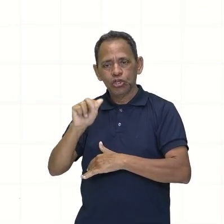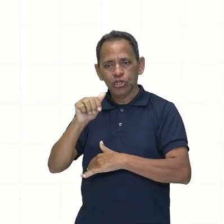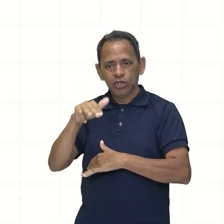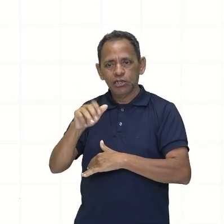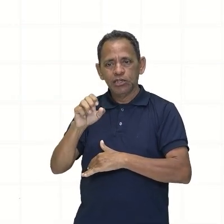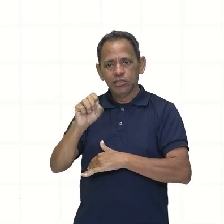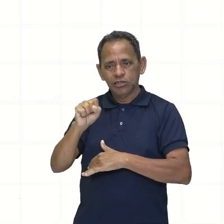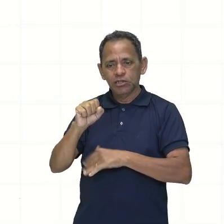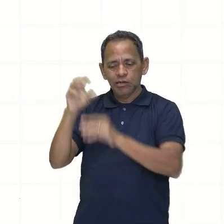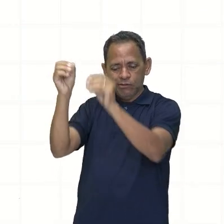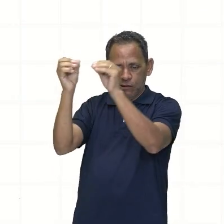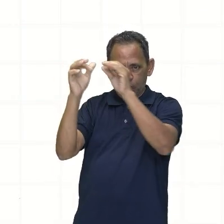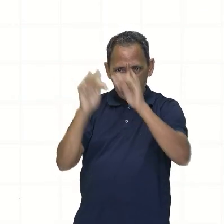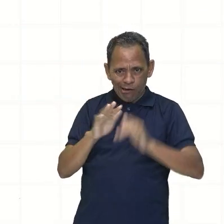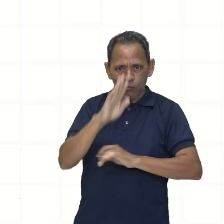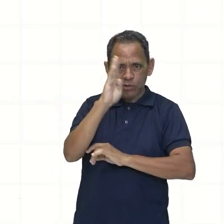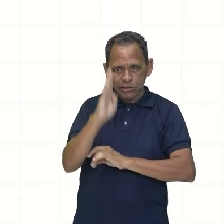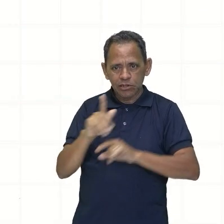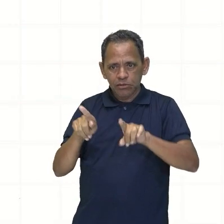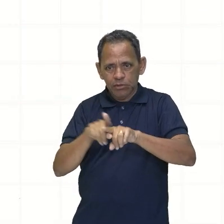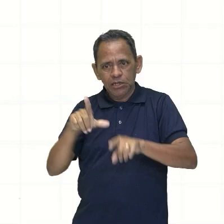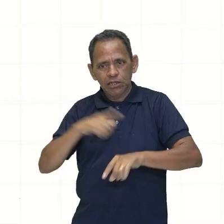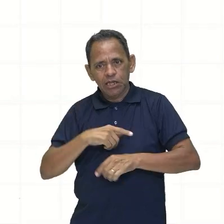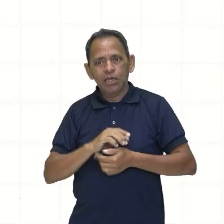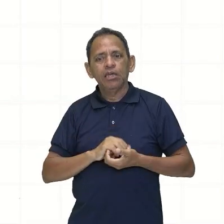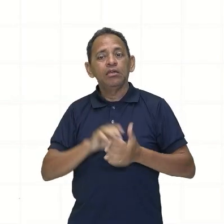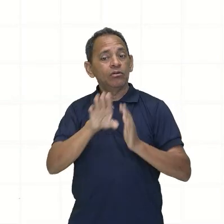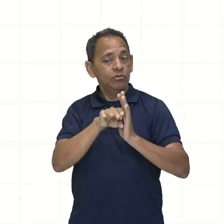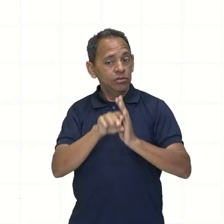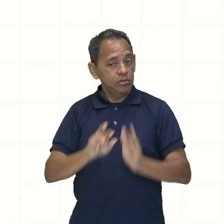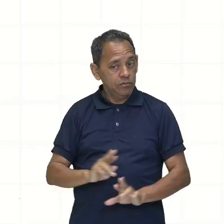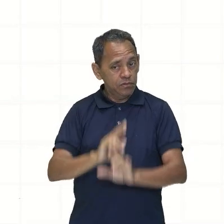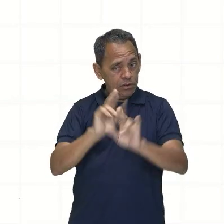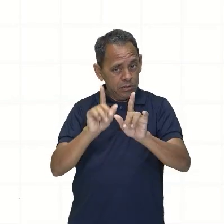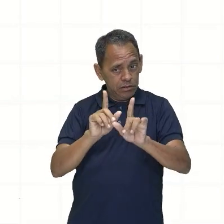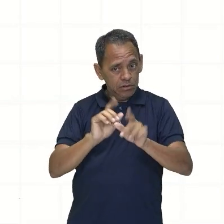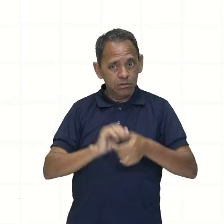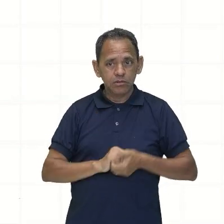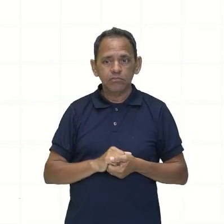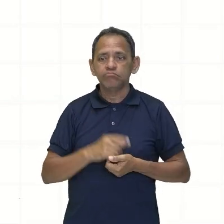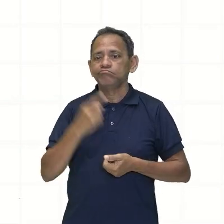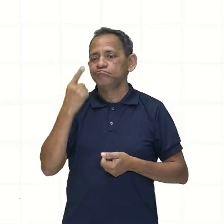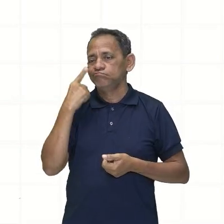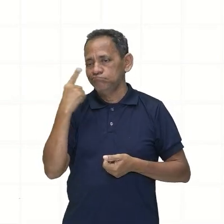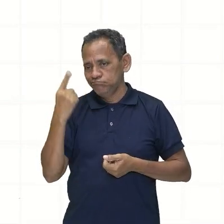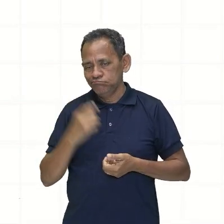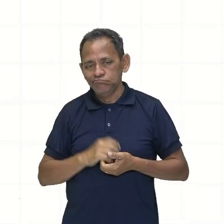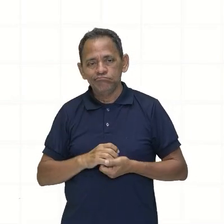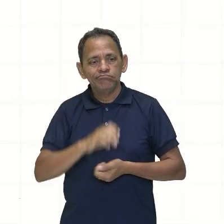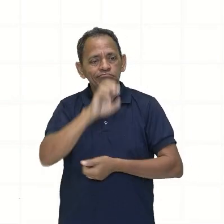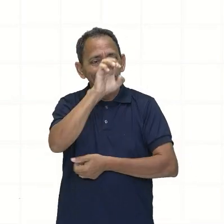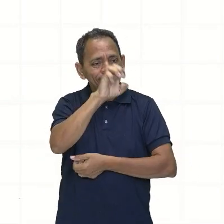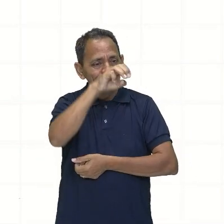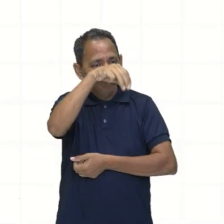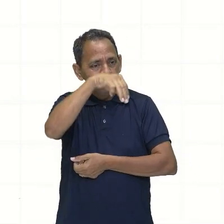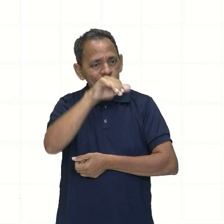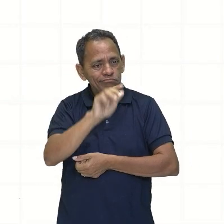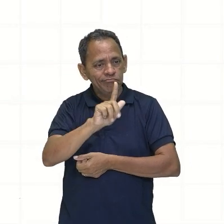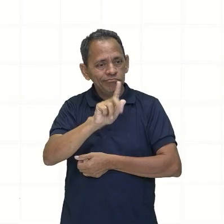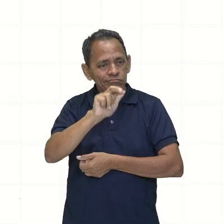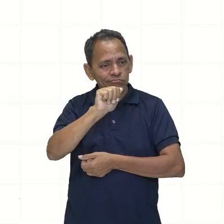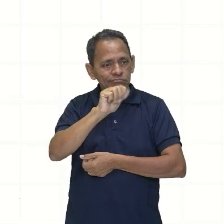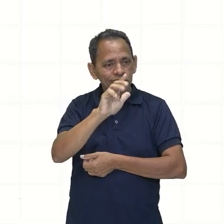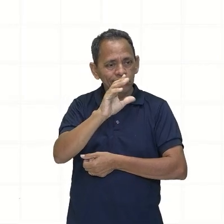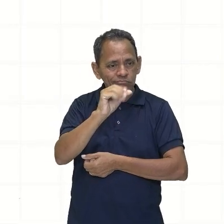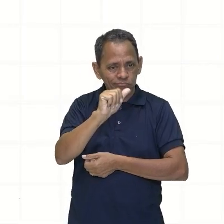nosso país? Então a gente tem conceitos diferentes, olha. Aqui o de emigração, com a inicial